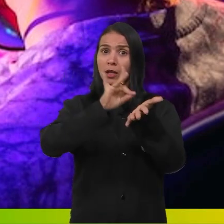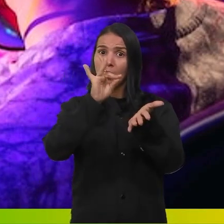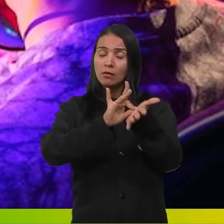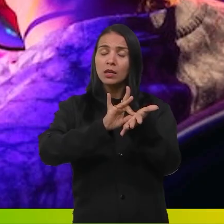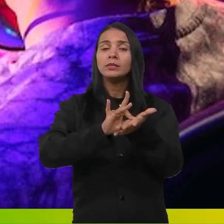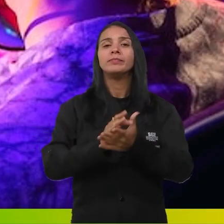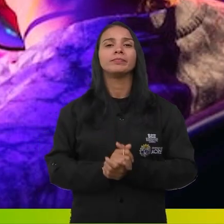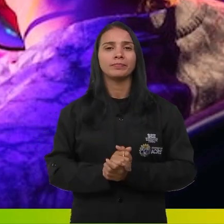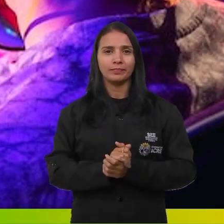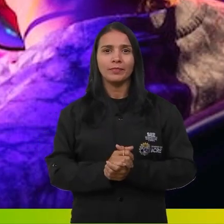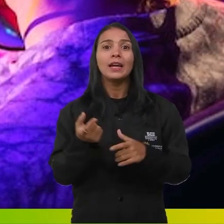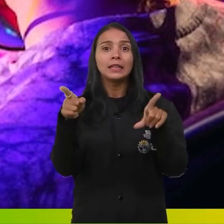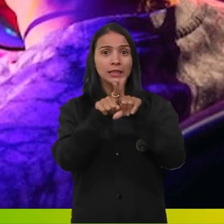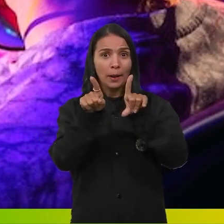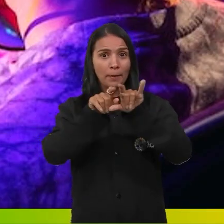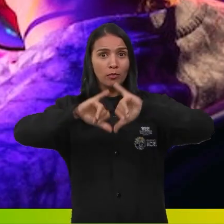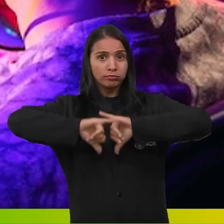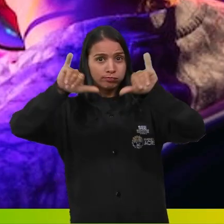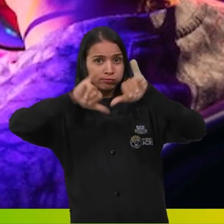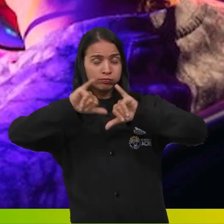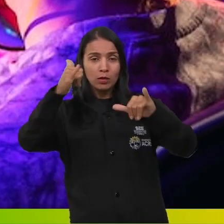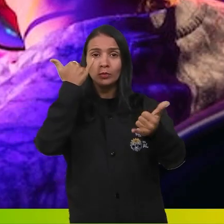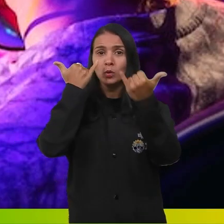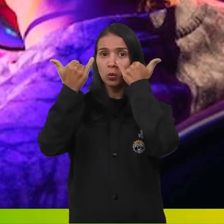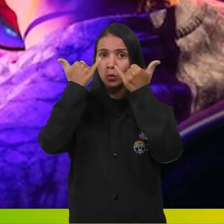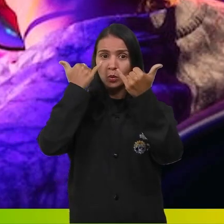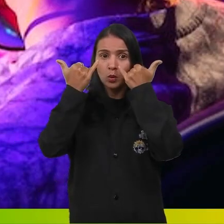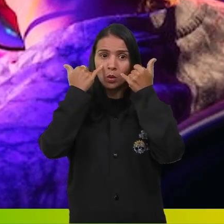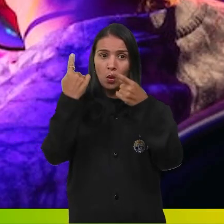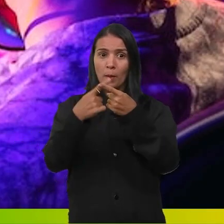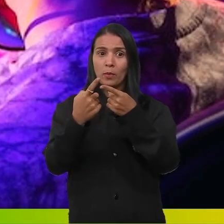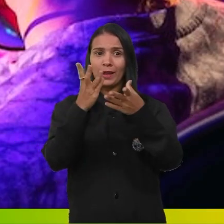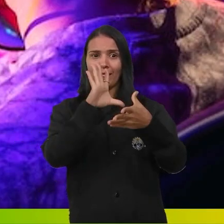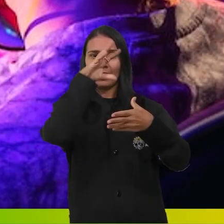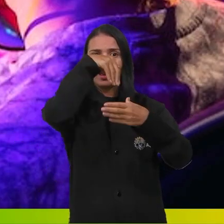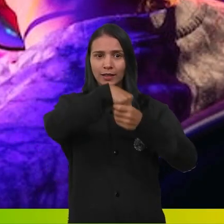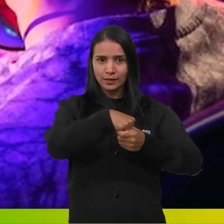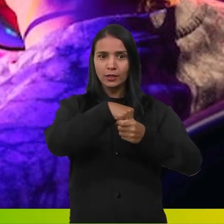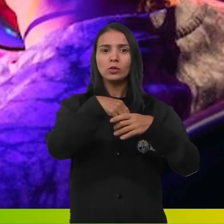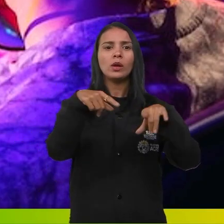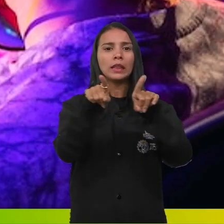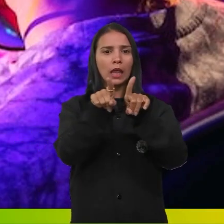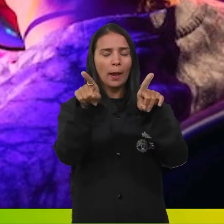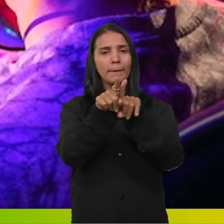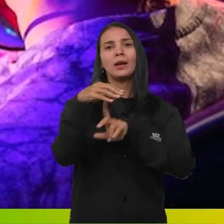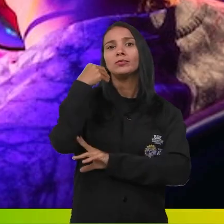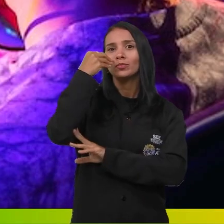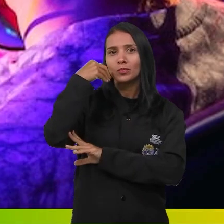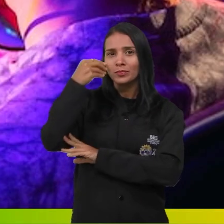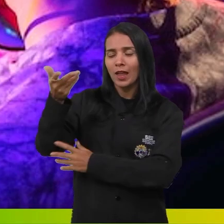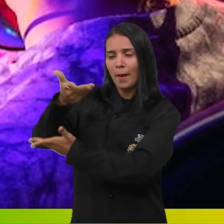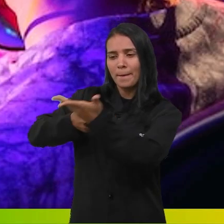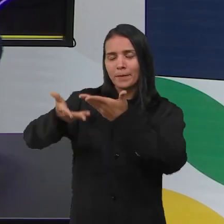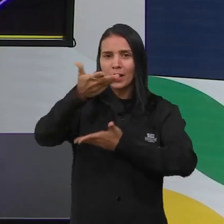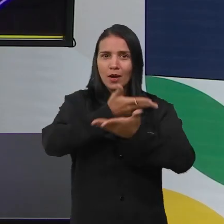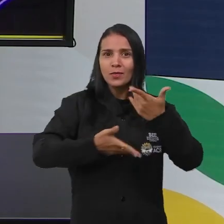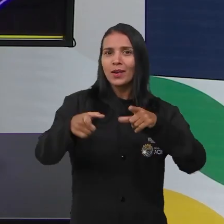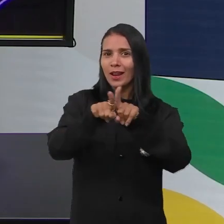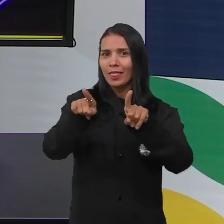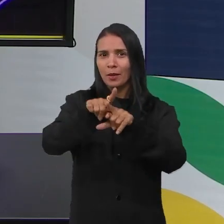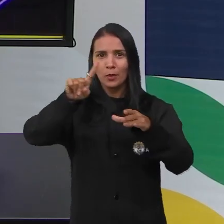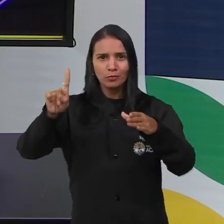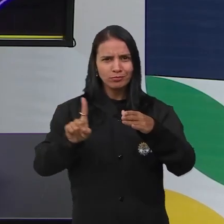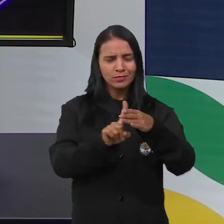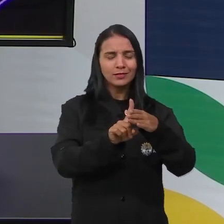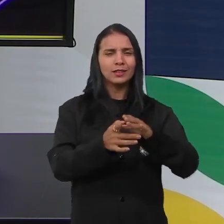vamos circular a palavra notícias, porque as notícias, vem esse news, tá? Em experiências interativas e imersivas. Então,